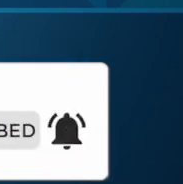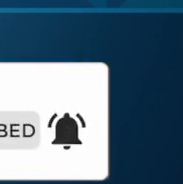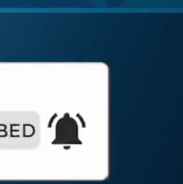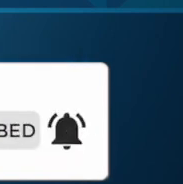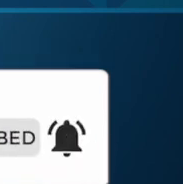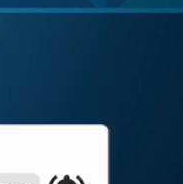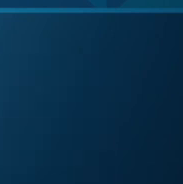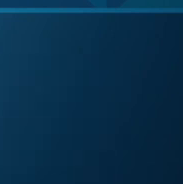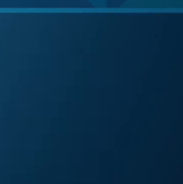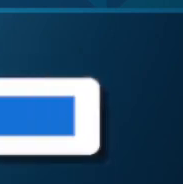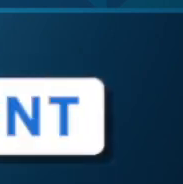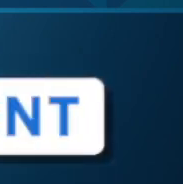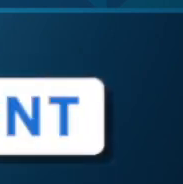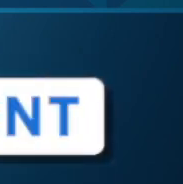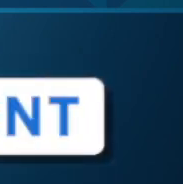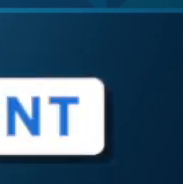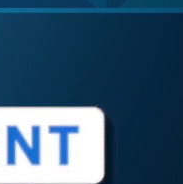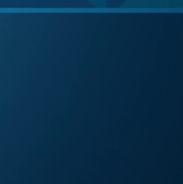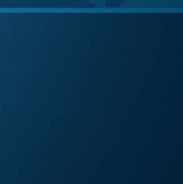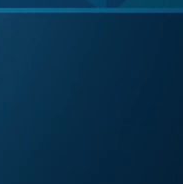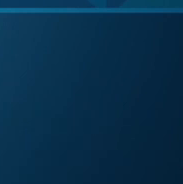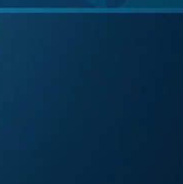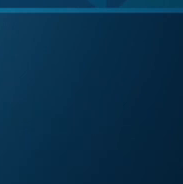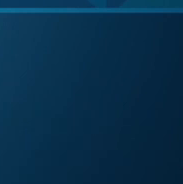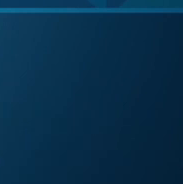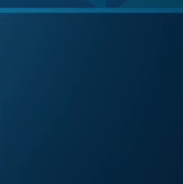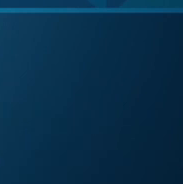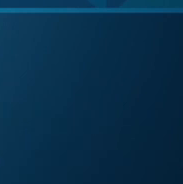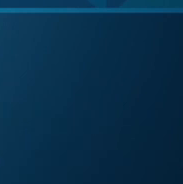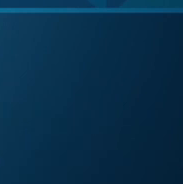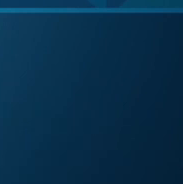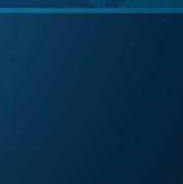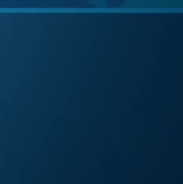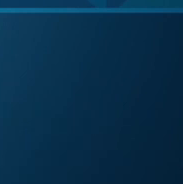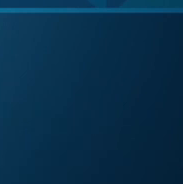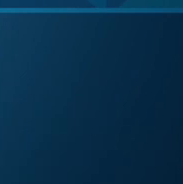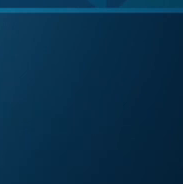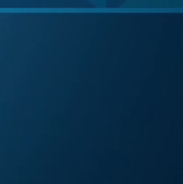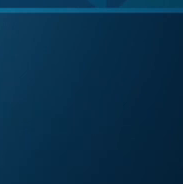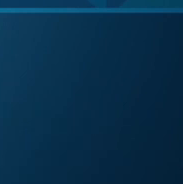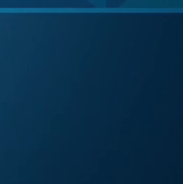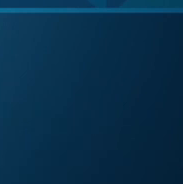botão notificação. Fo comentário, no fahetutan, ba media social siraselek.